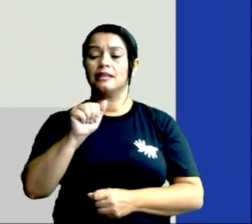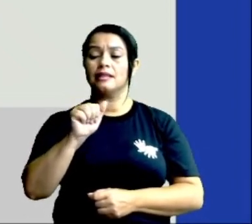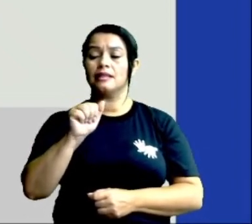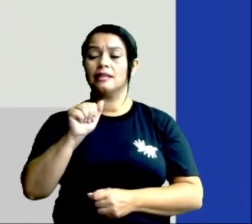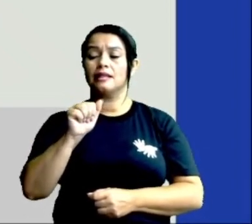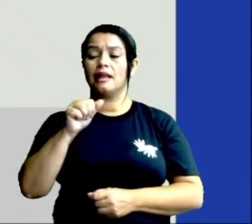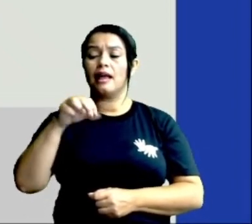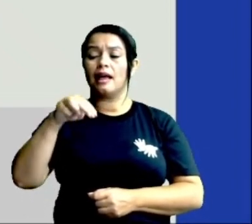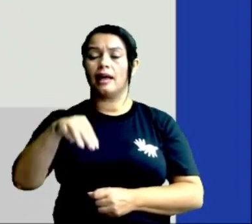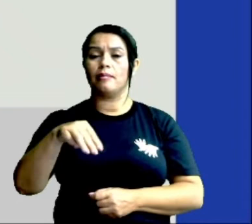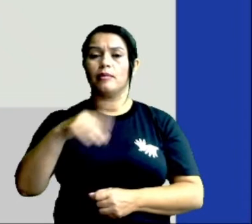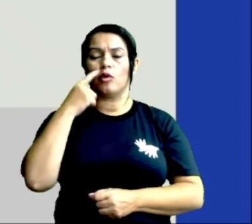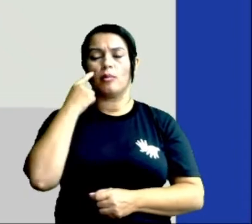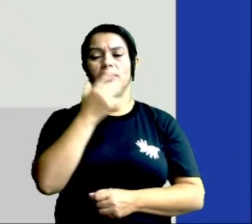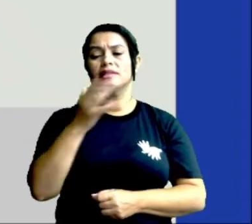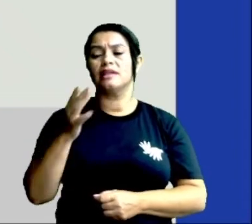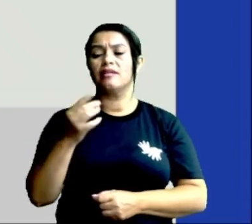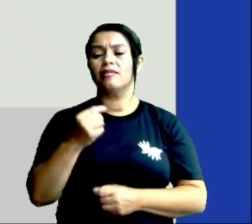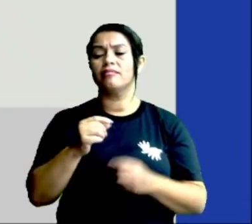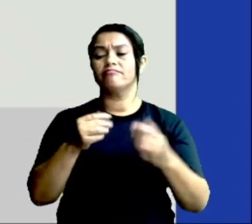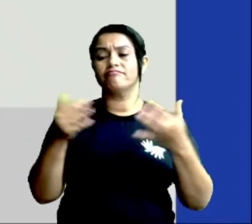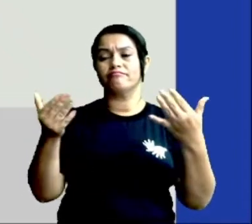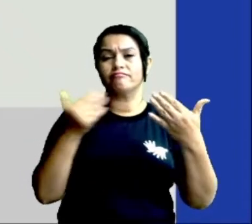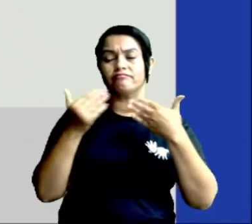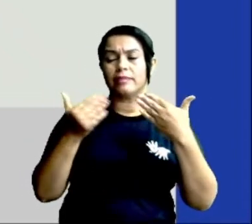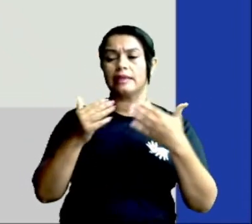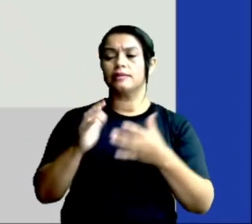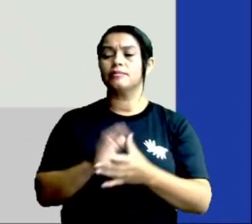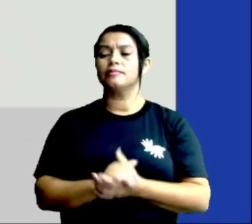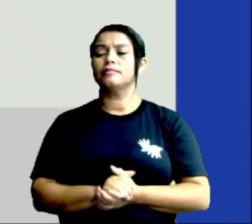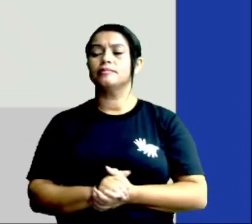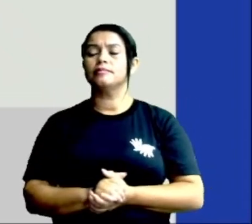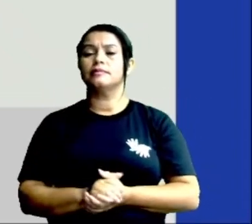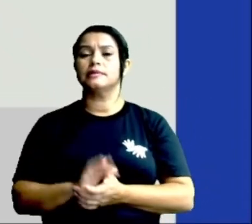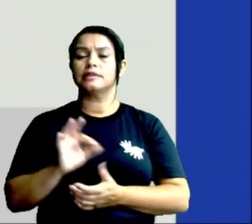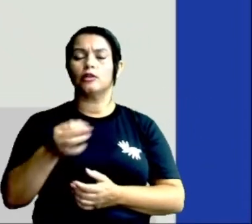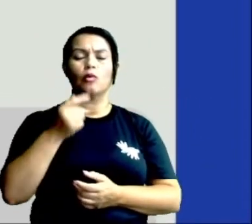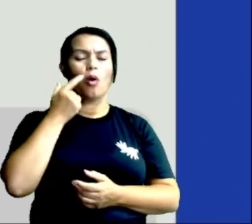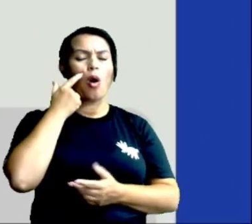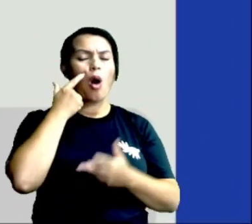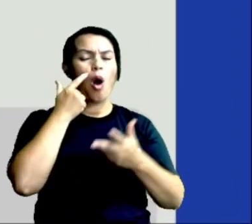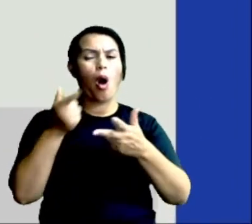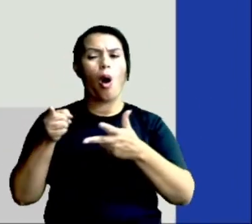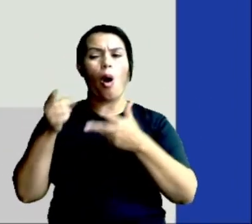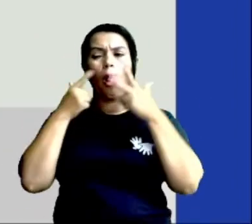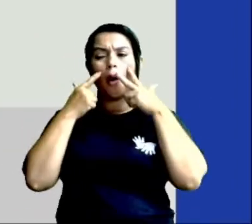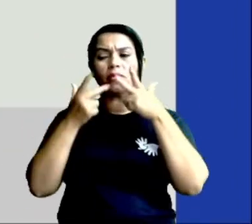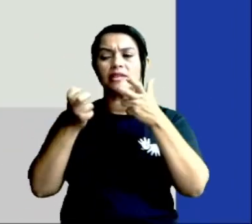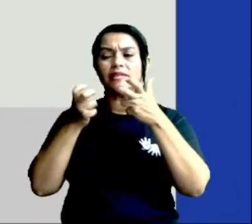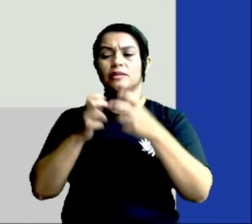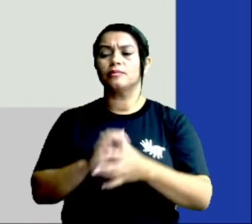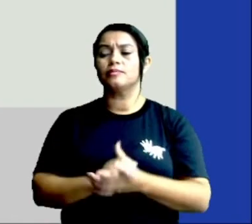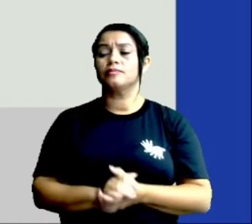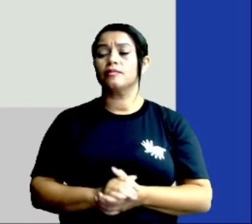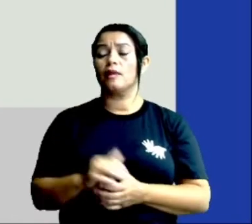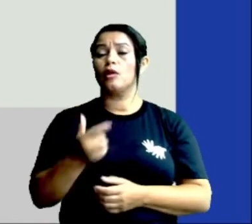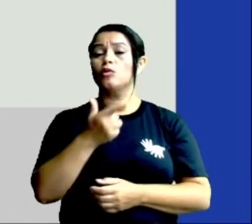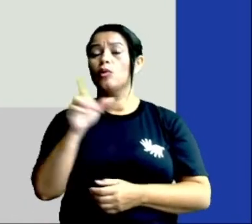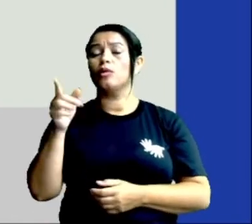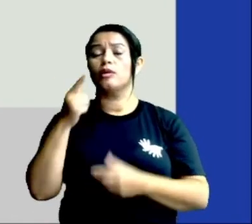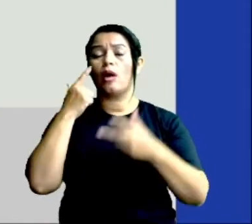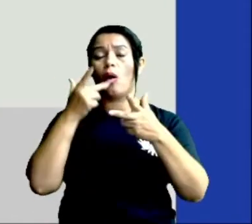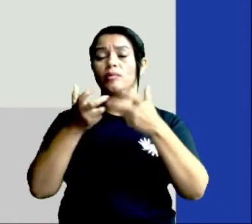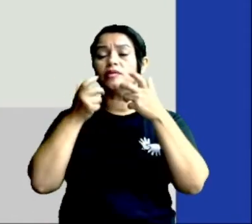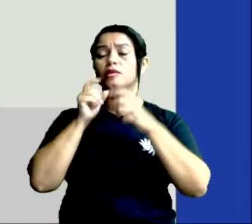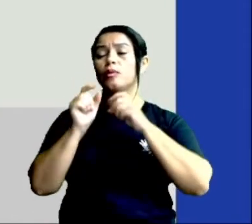equivale a 1 decímetro. Certo? Então, observa bem. Nossa outra